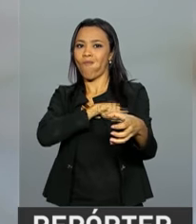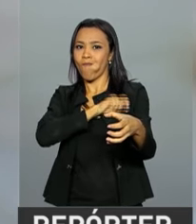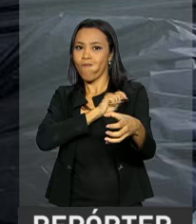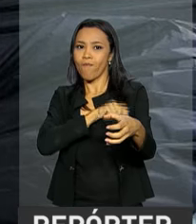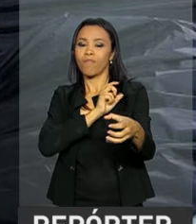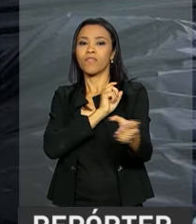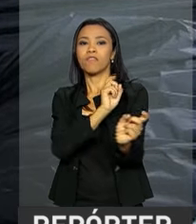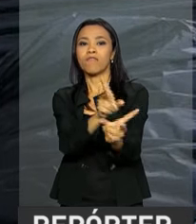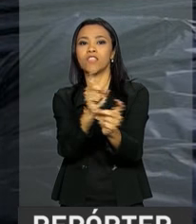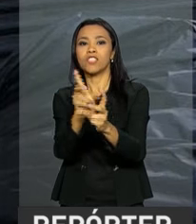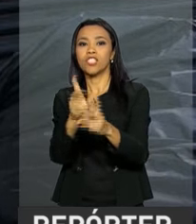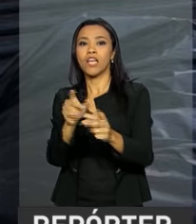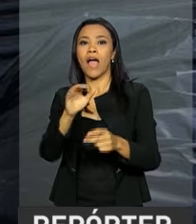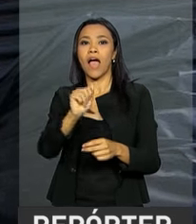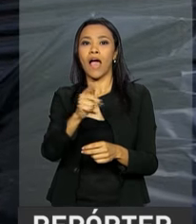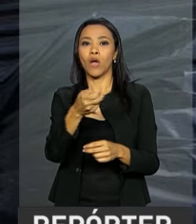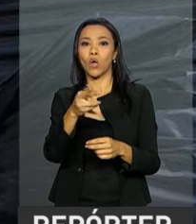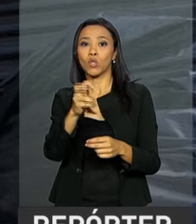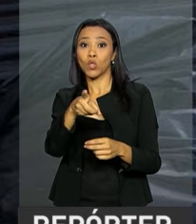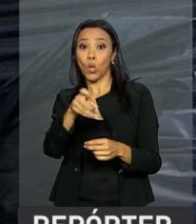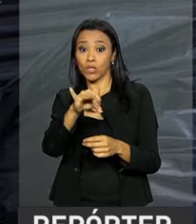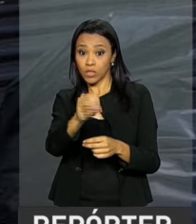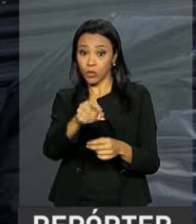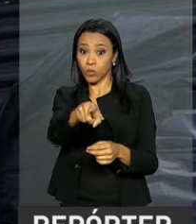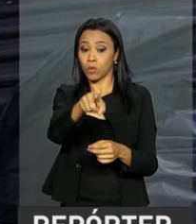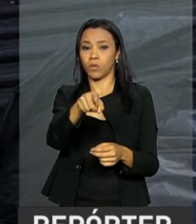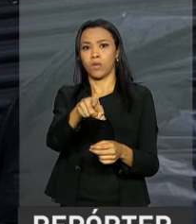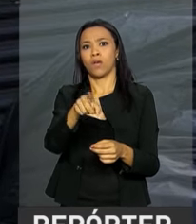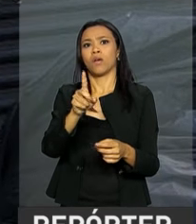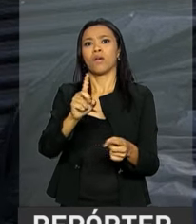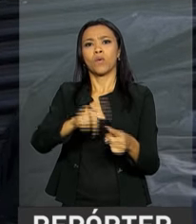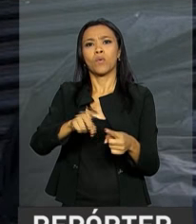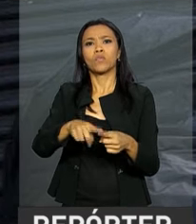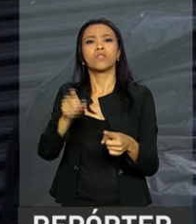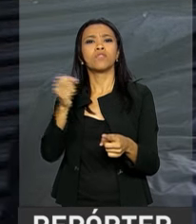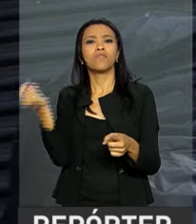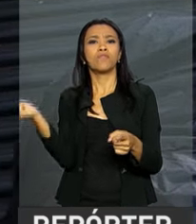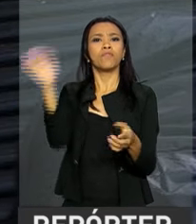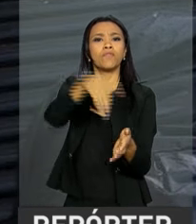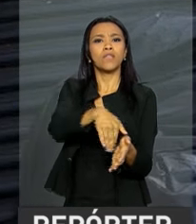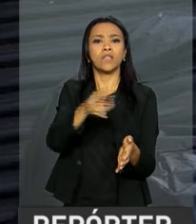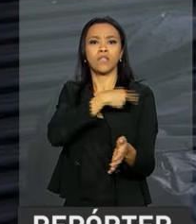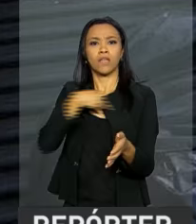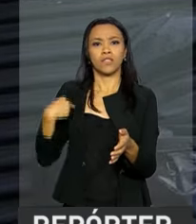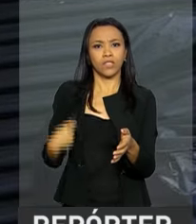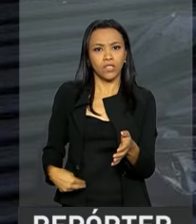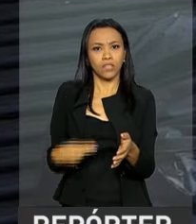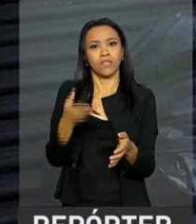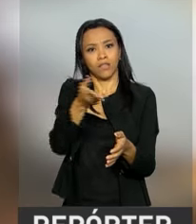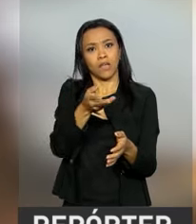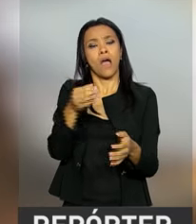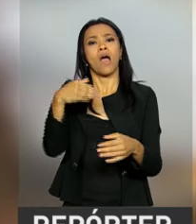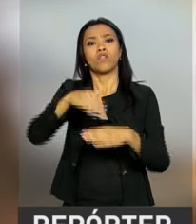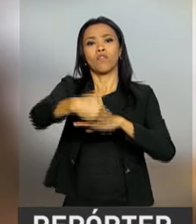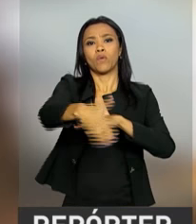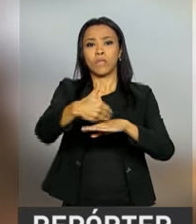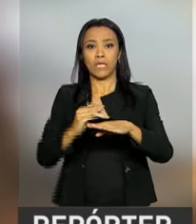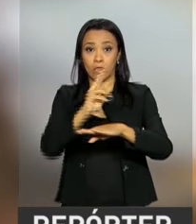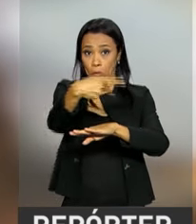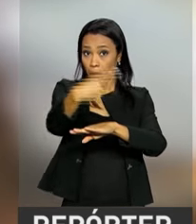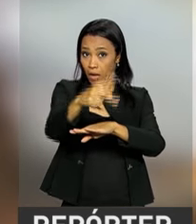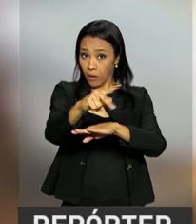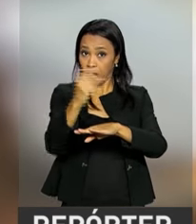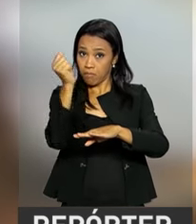contrabandeava agrotóxicos de origem chinesa pela fronteira do Paraguai com o Brasil. O produto era misturado com